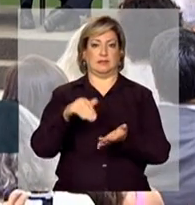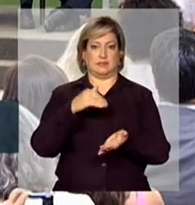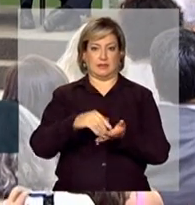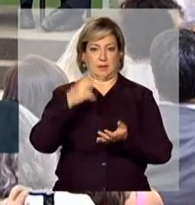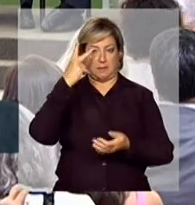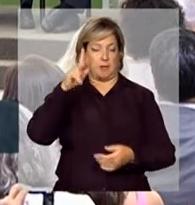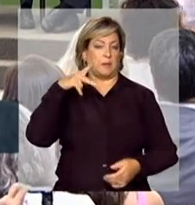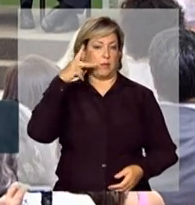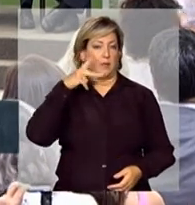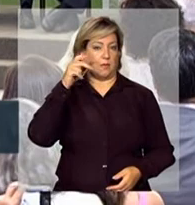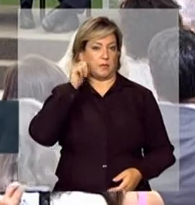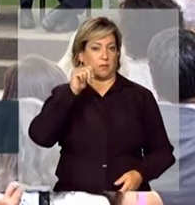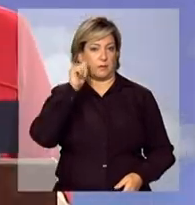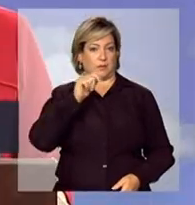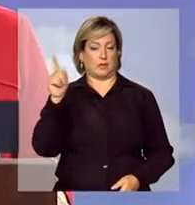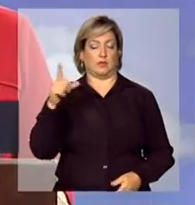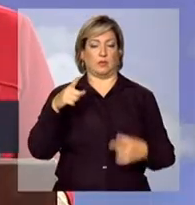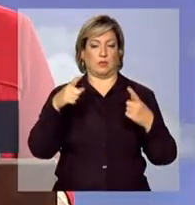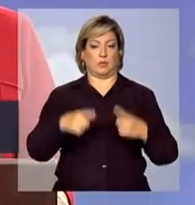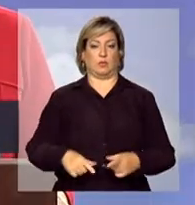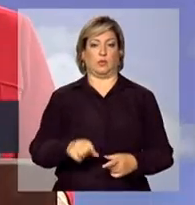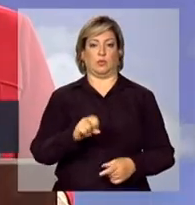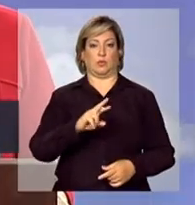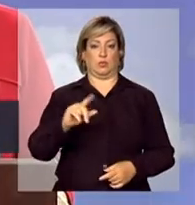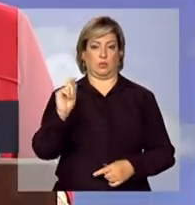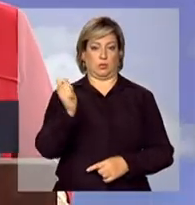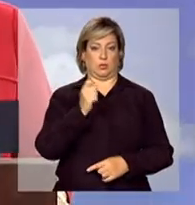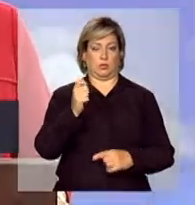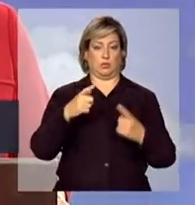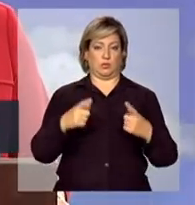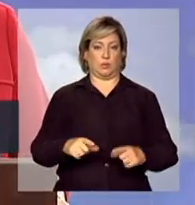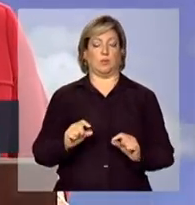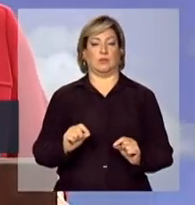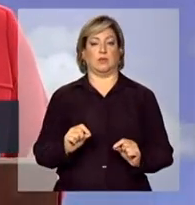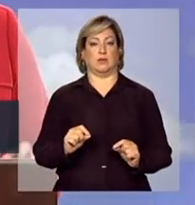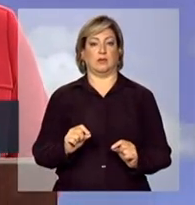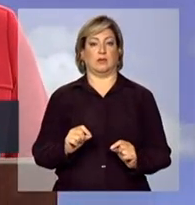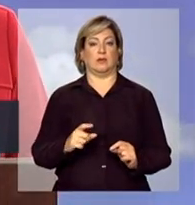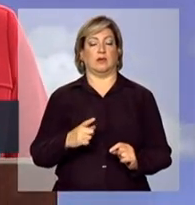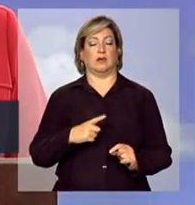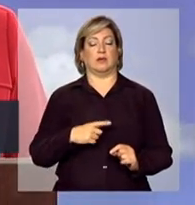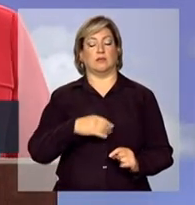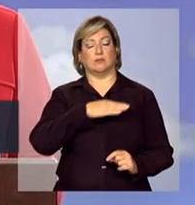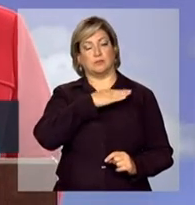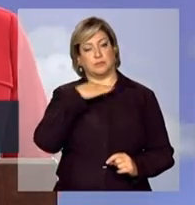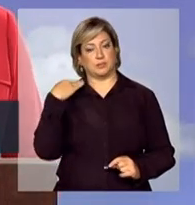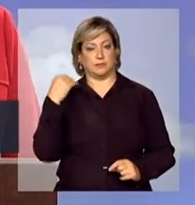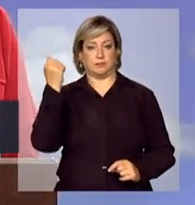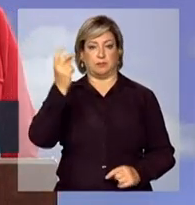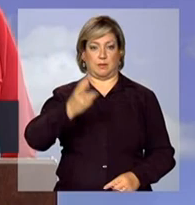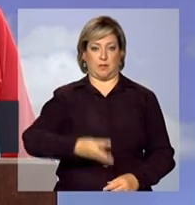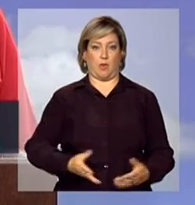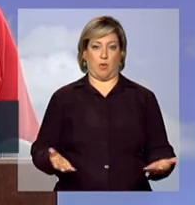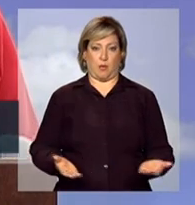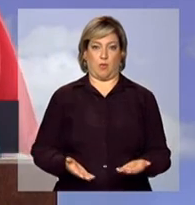para as mulheres do Rio Grande do Sul o que nos deixou nessa madrugada